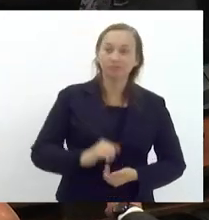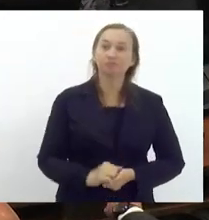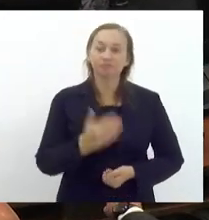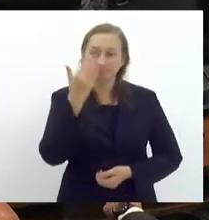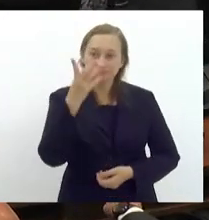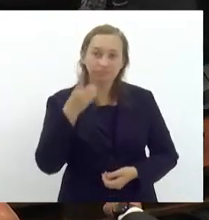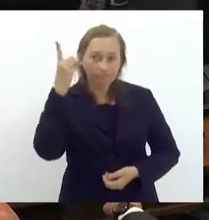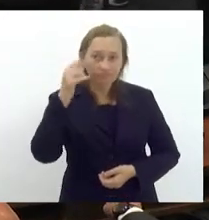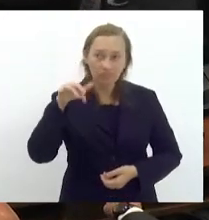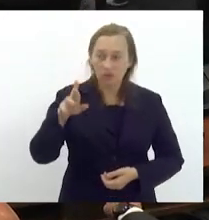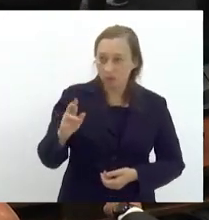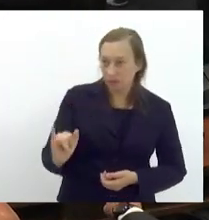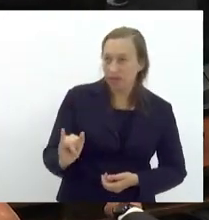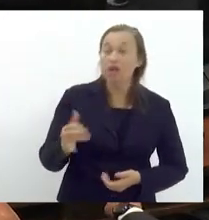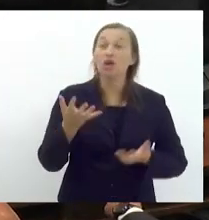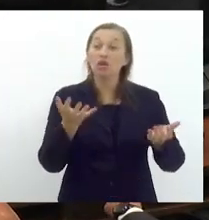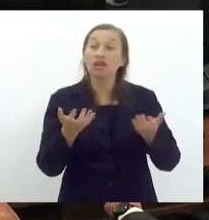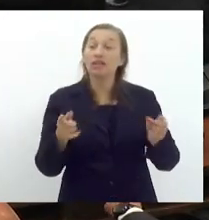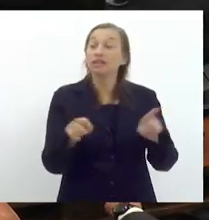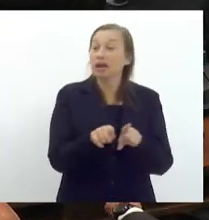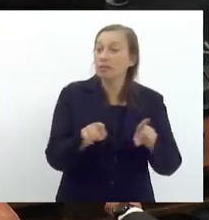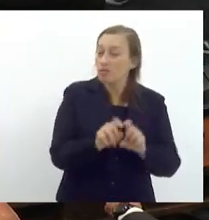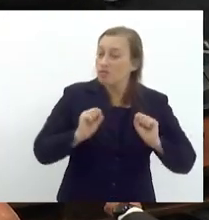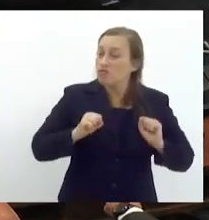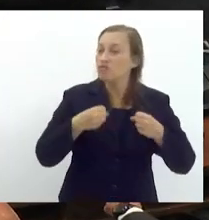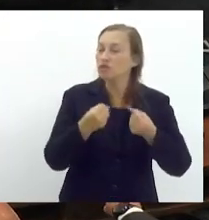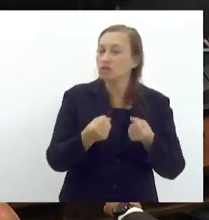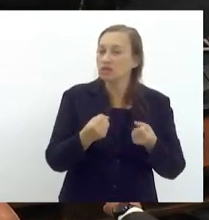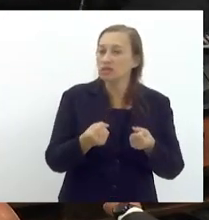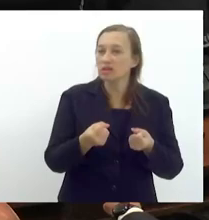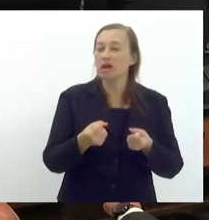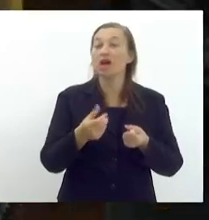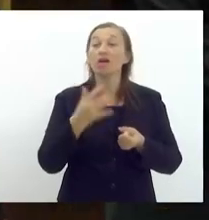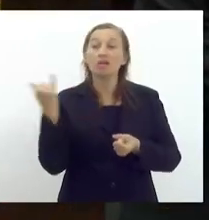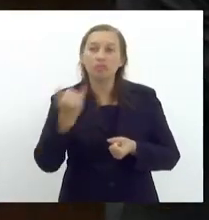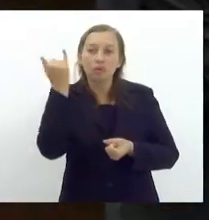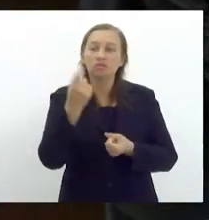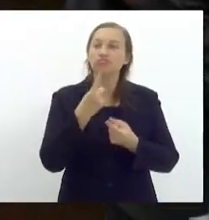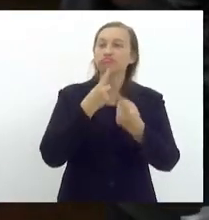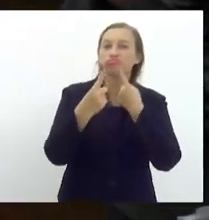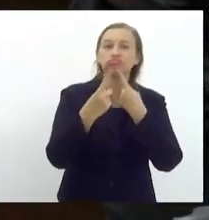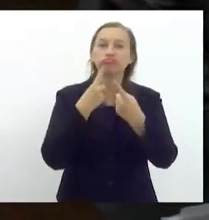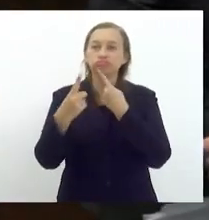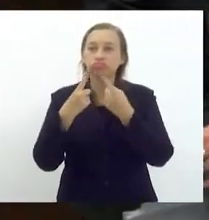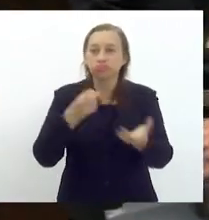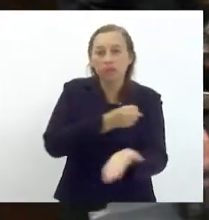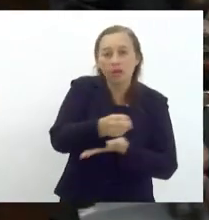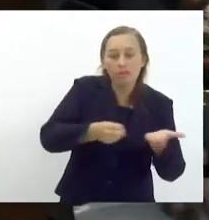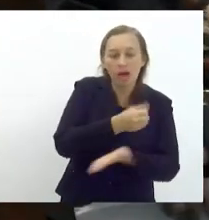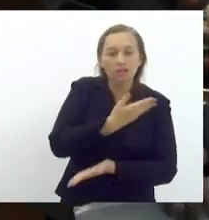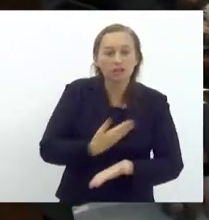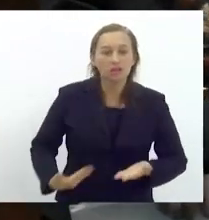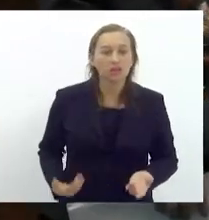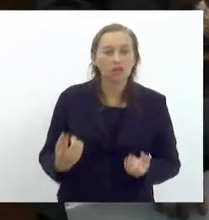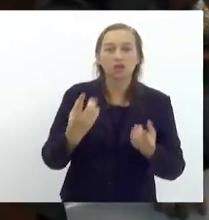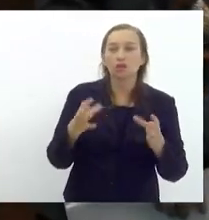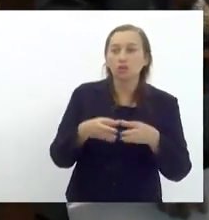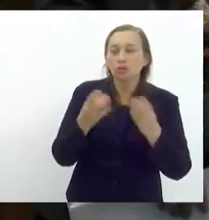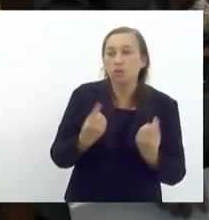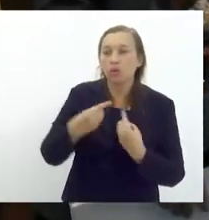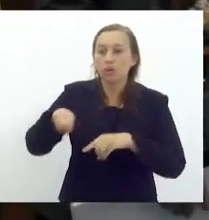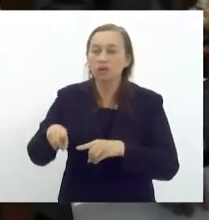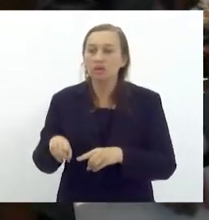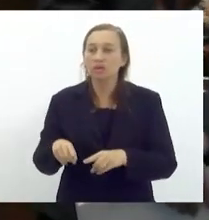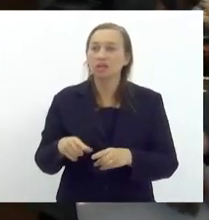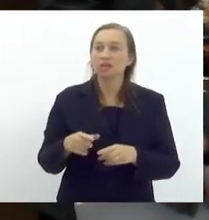senhor presidente queria também reforçar o quanto que foi importante esse diálogo entre a base do governo e a oposição se